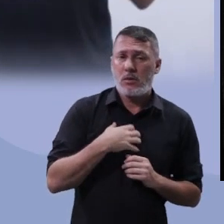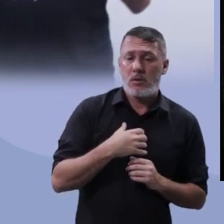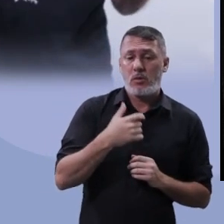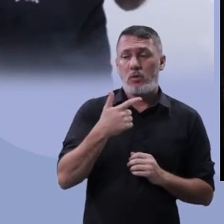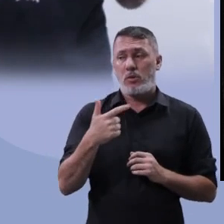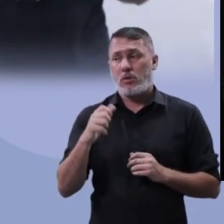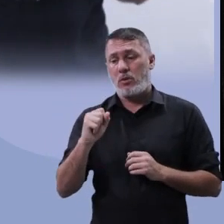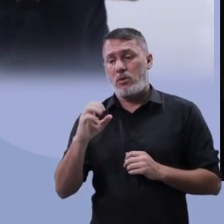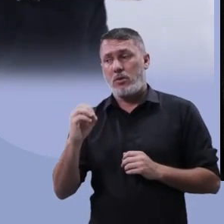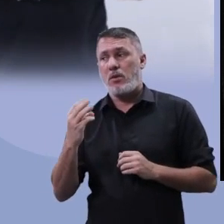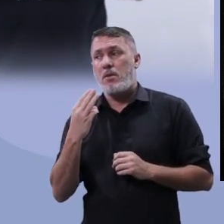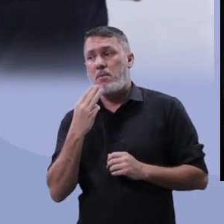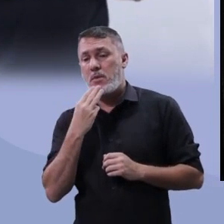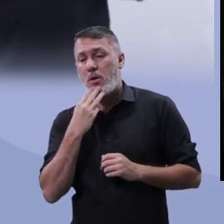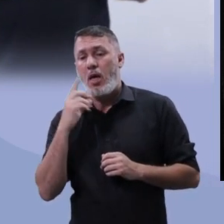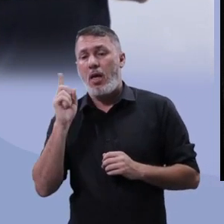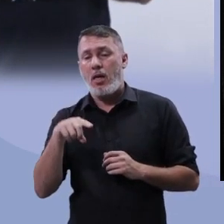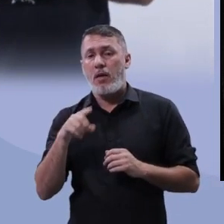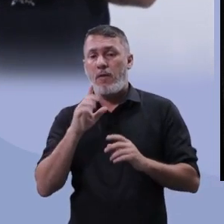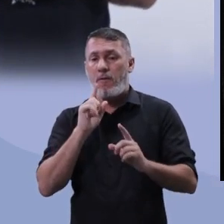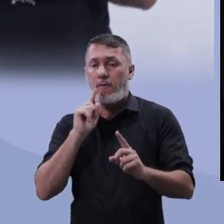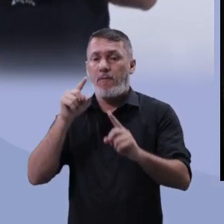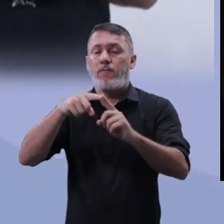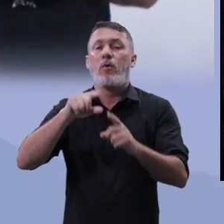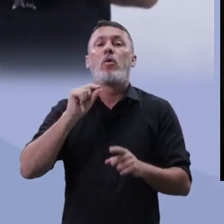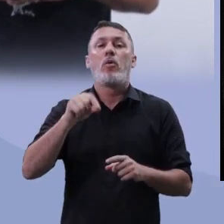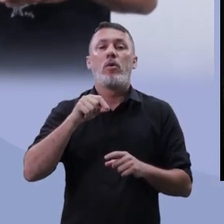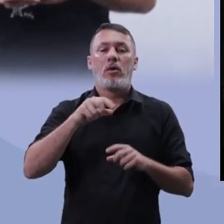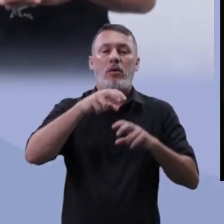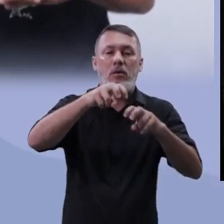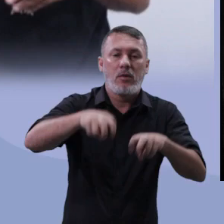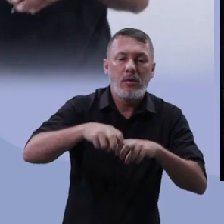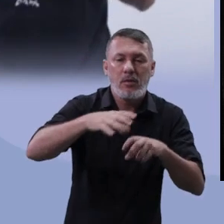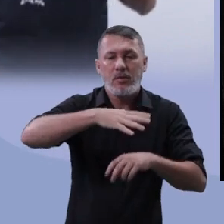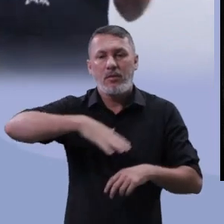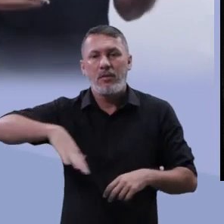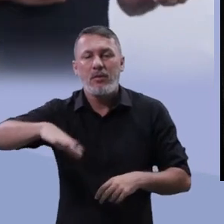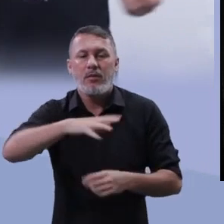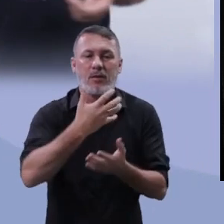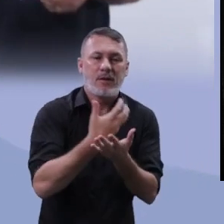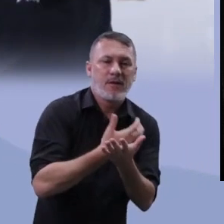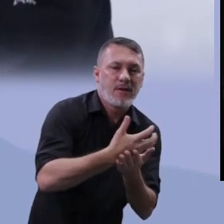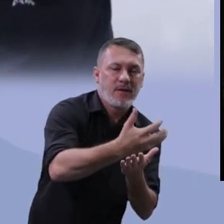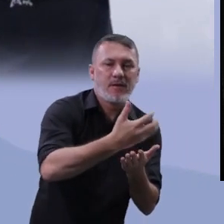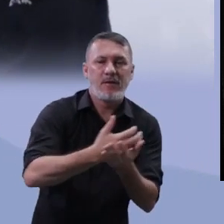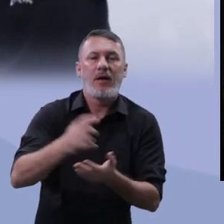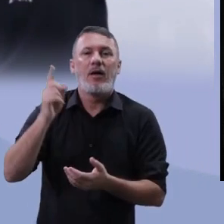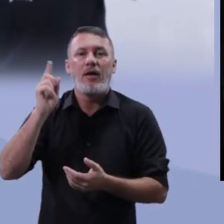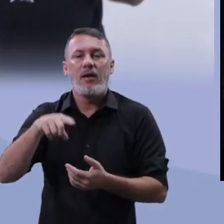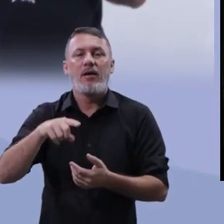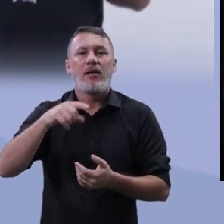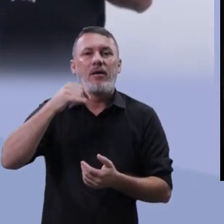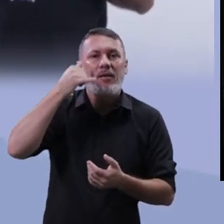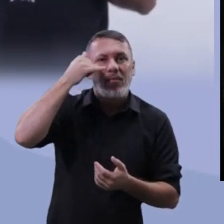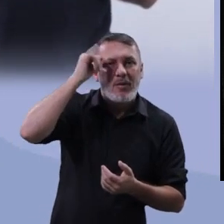Aproximadamente 280 milhões se destinam à agropecuária, 200 milhões para pastagens e 80 milhões para